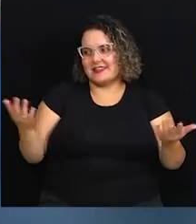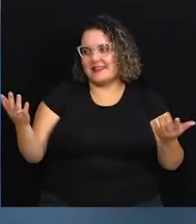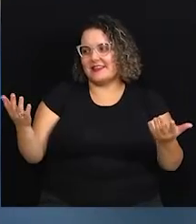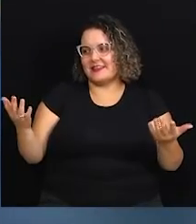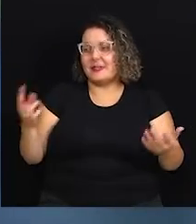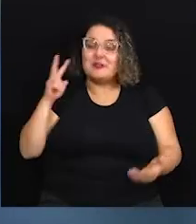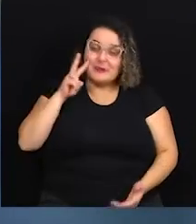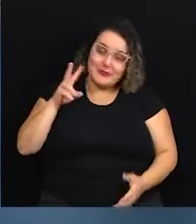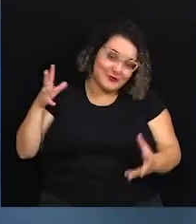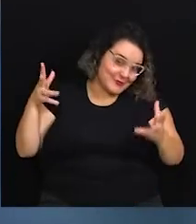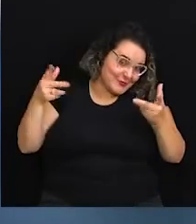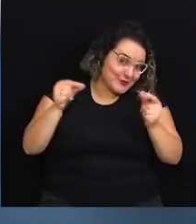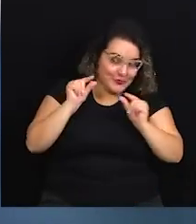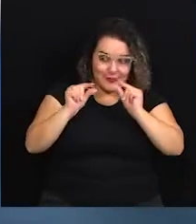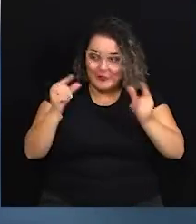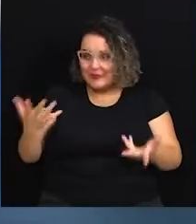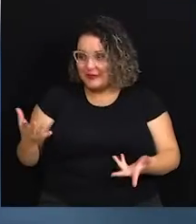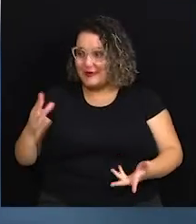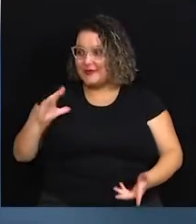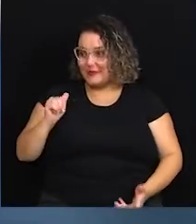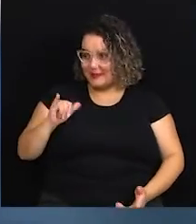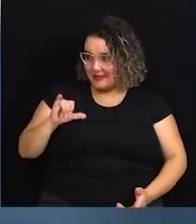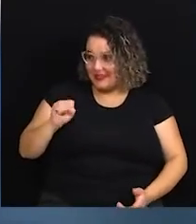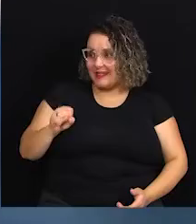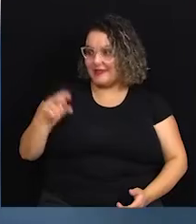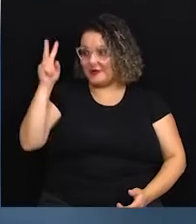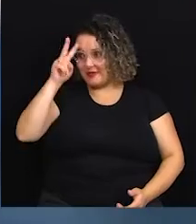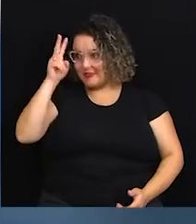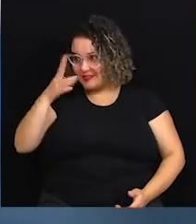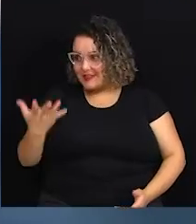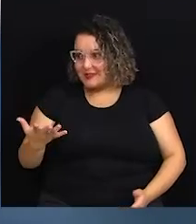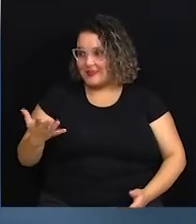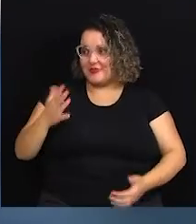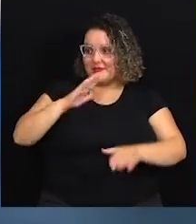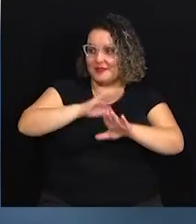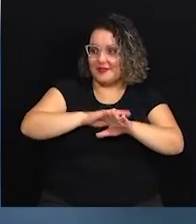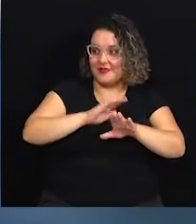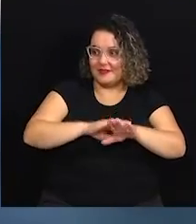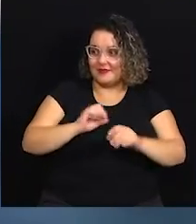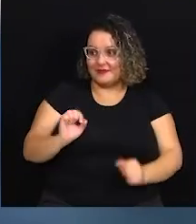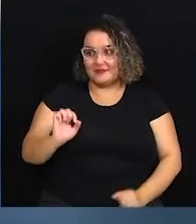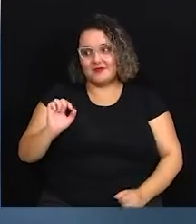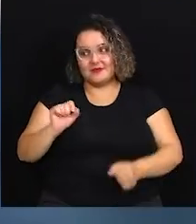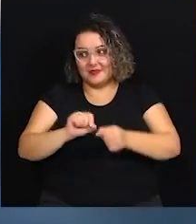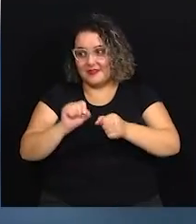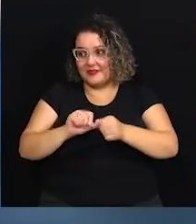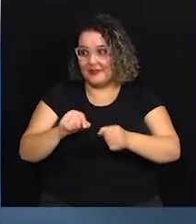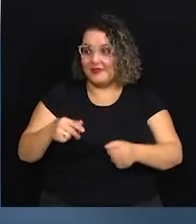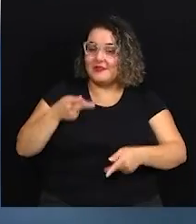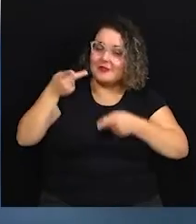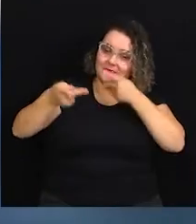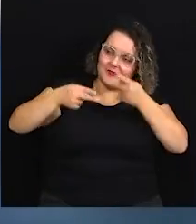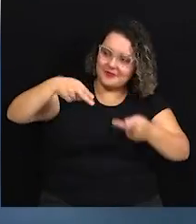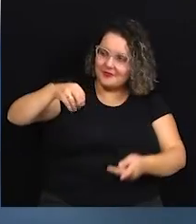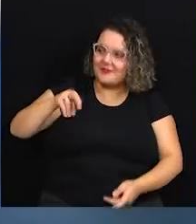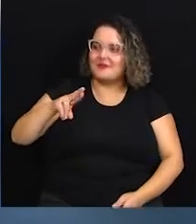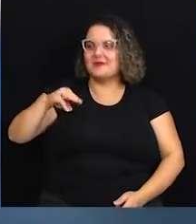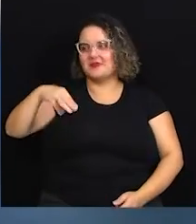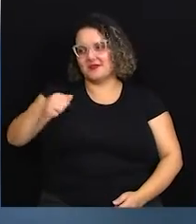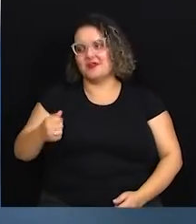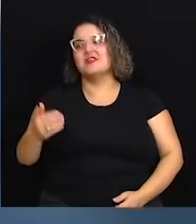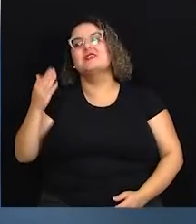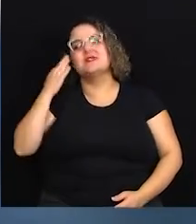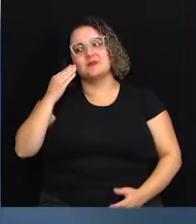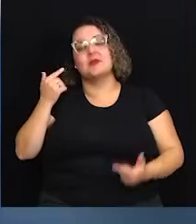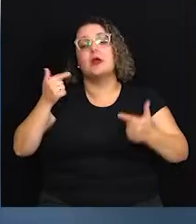Bem, deu para ver tudo um pouco aqui sobre o CAIS, sobre a história, sobre as atividades realizadas. E com as palavras da Norma, a gente pode realmente